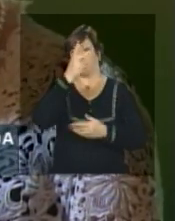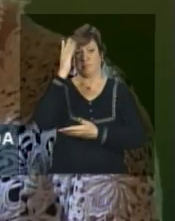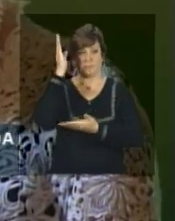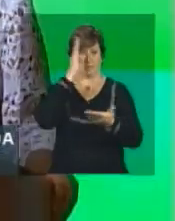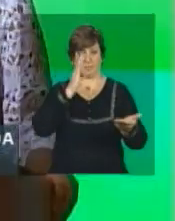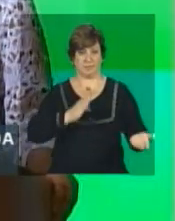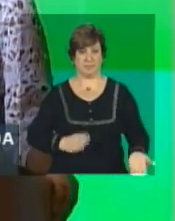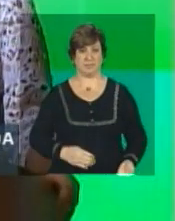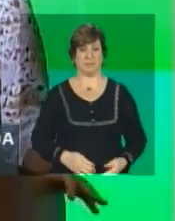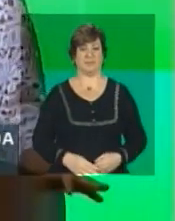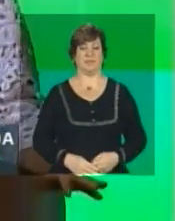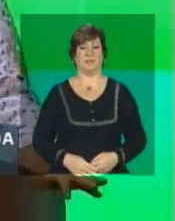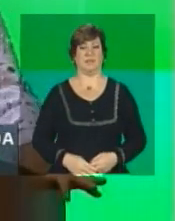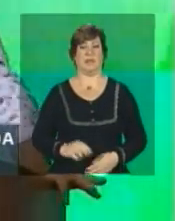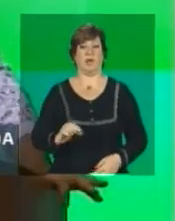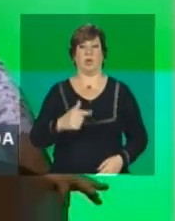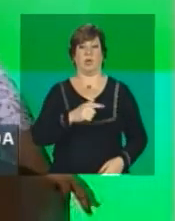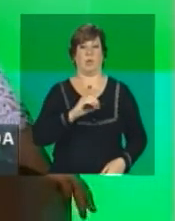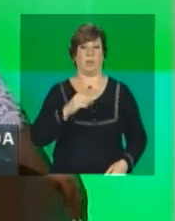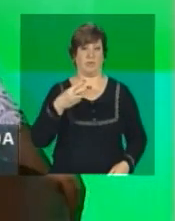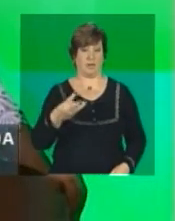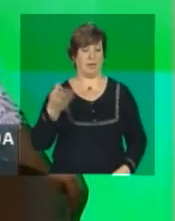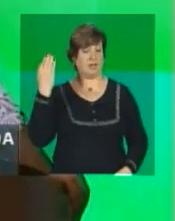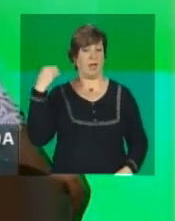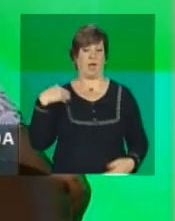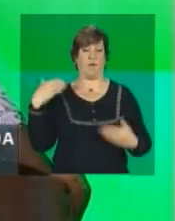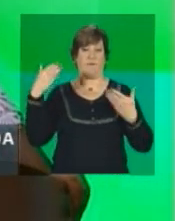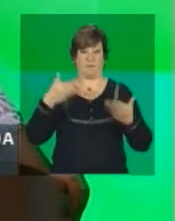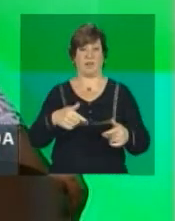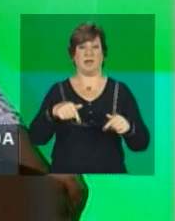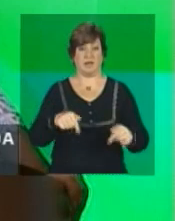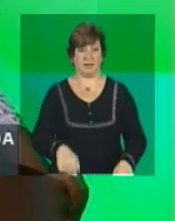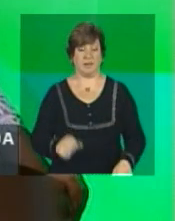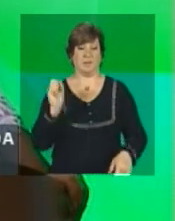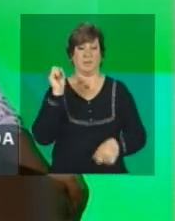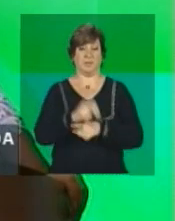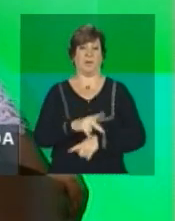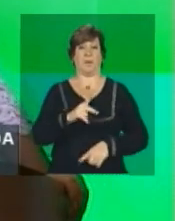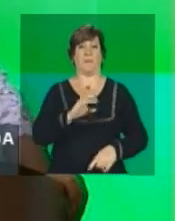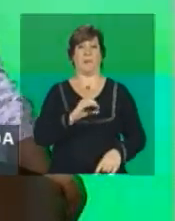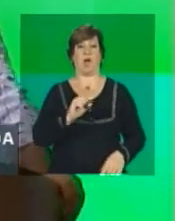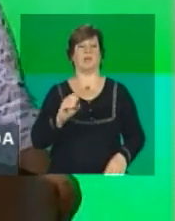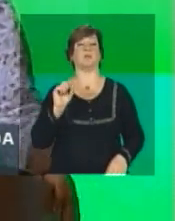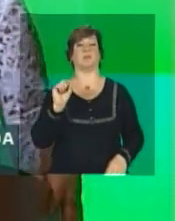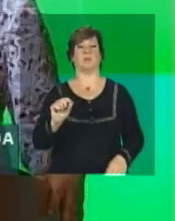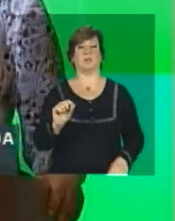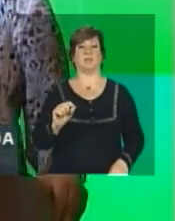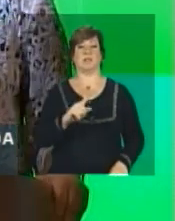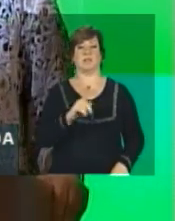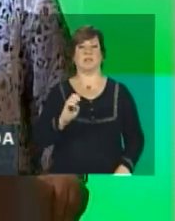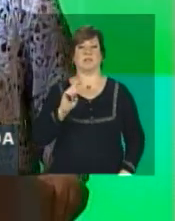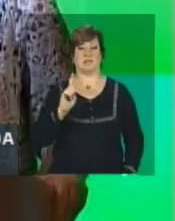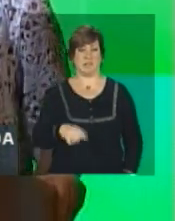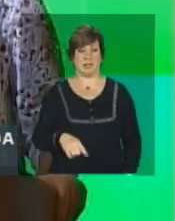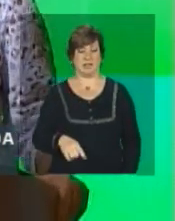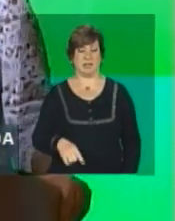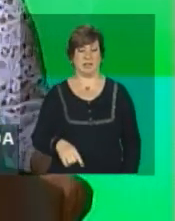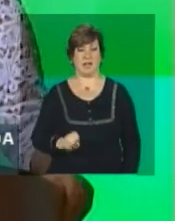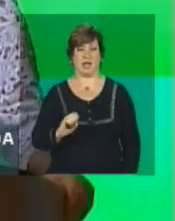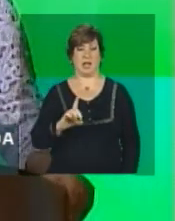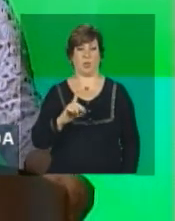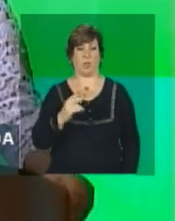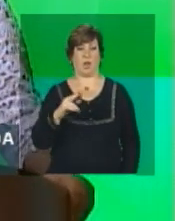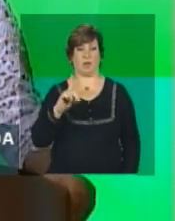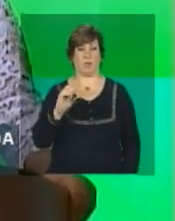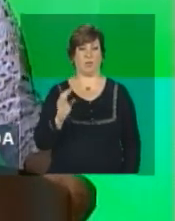brasileiras. Em 2003, eu estive aqui numa posse, que era a posse do Zé